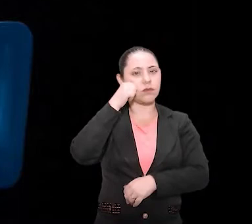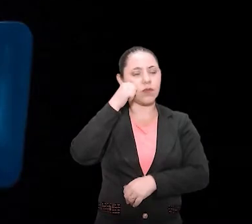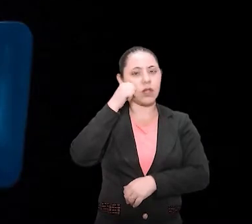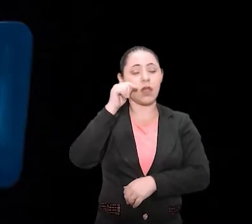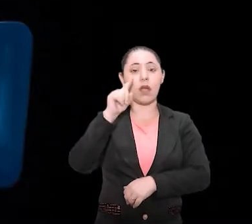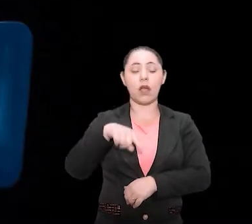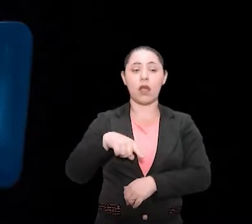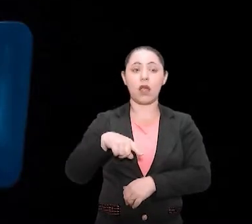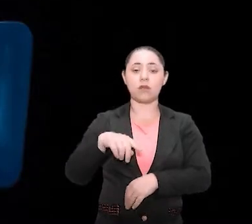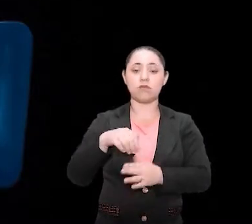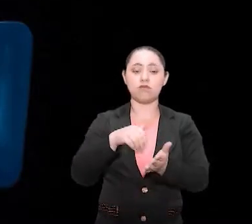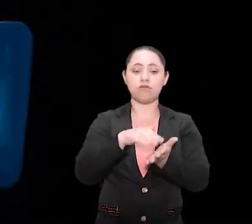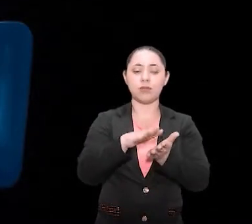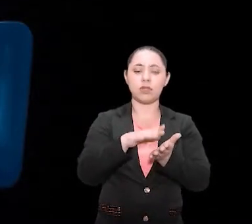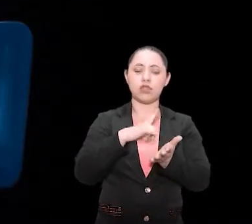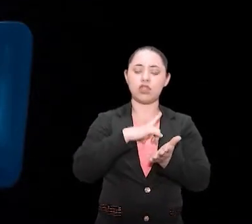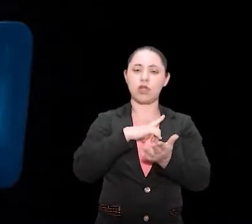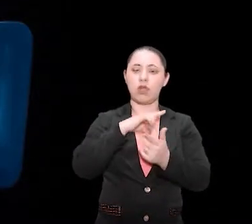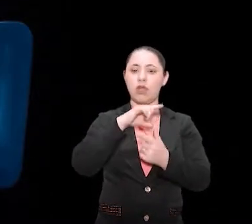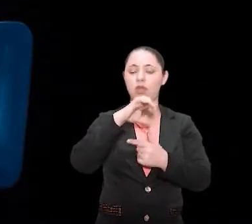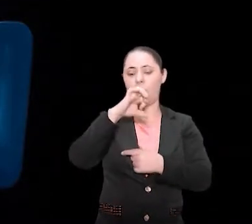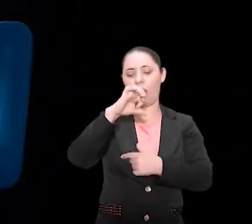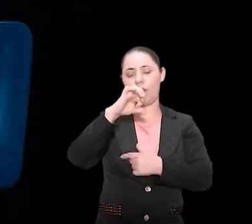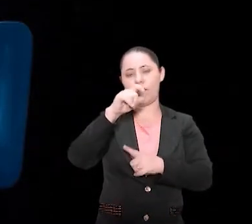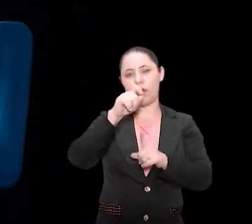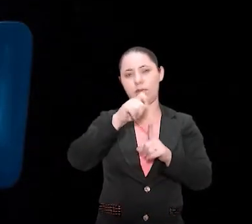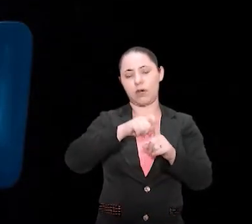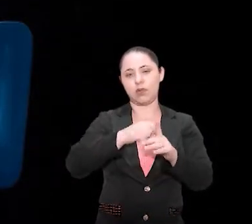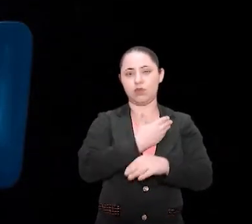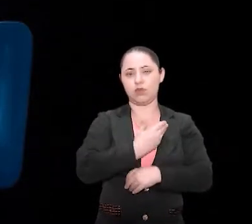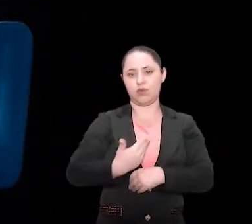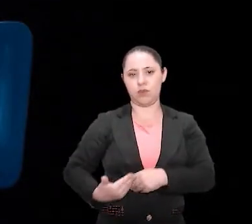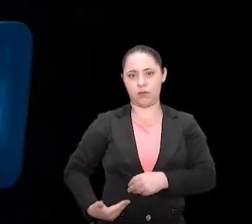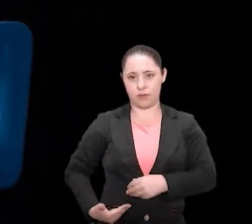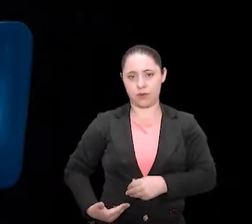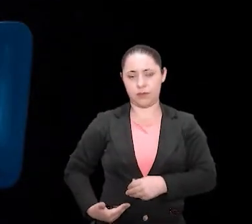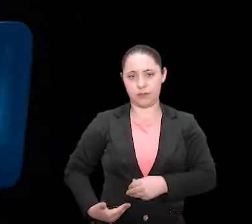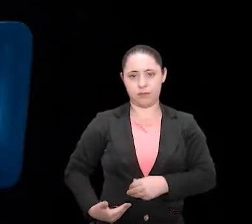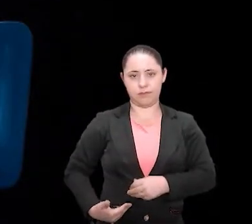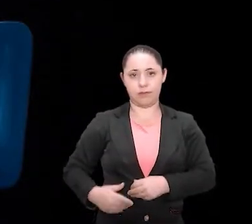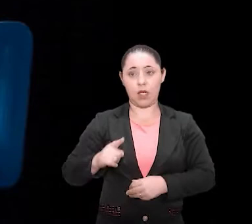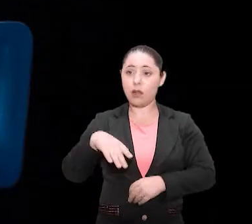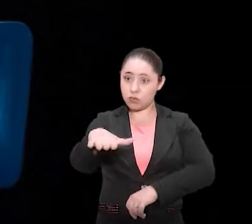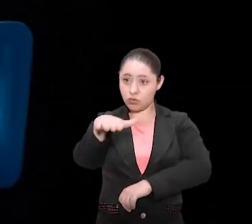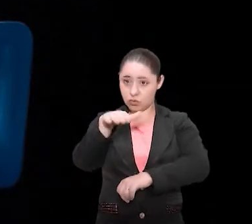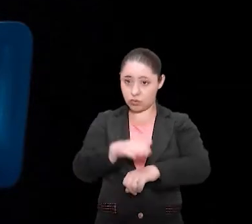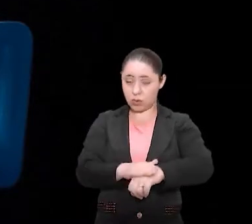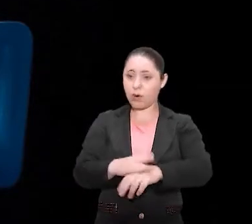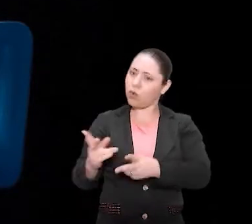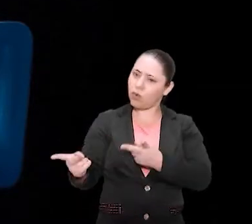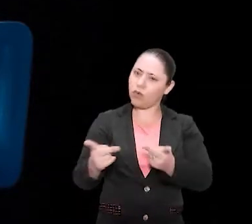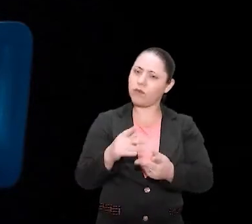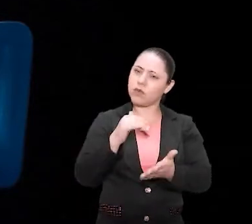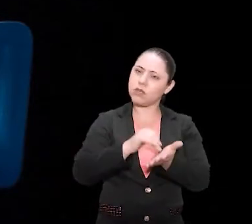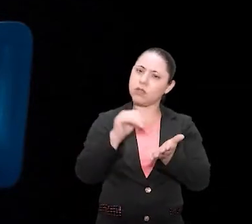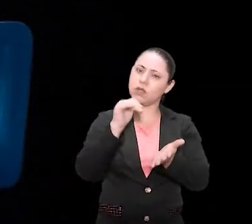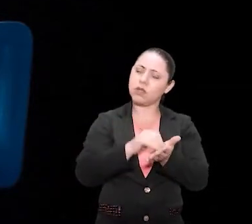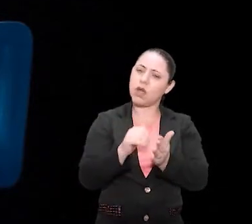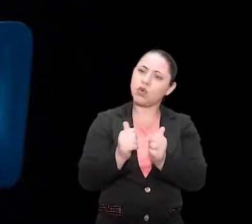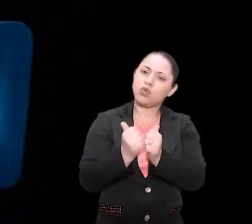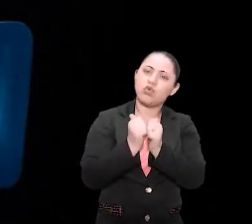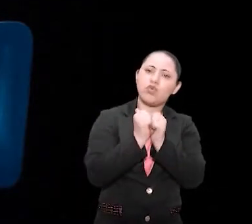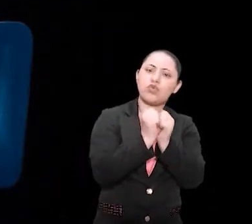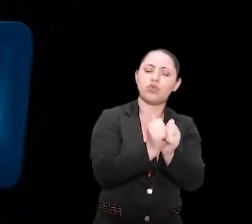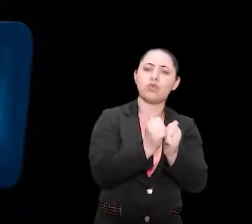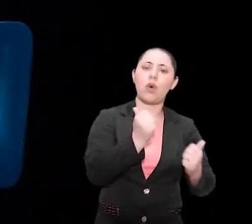sair, ia ter mais aí 9 meses de finalzinho de governo. Então, e ela me convidou para ser secretário adjunto.